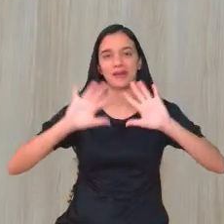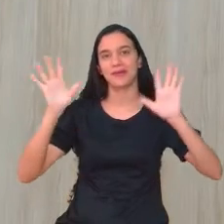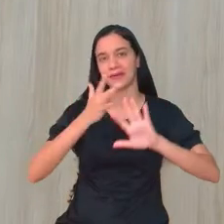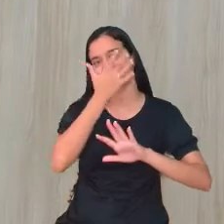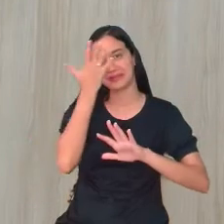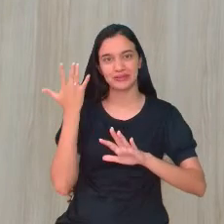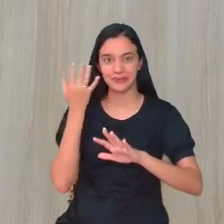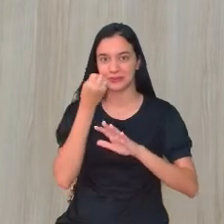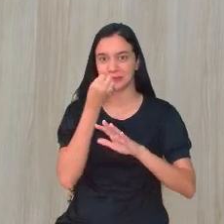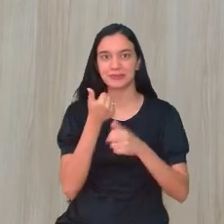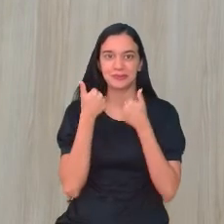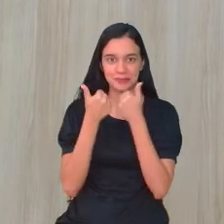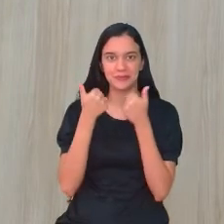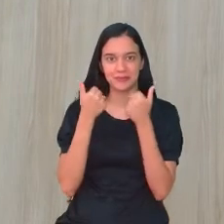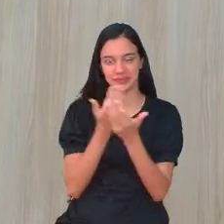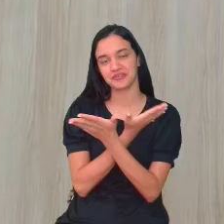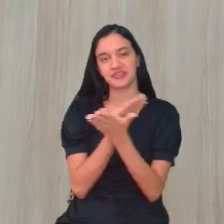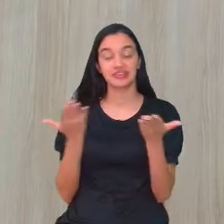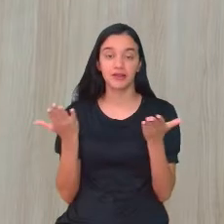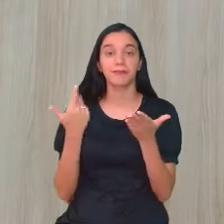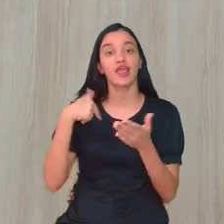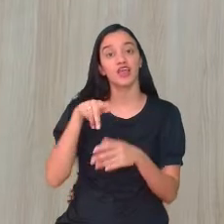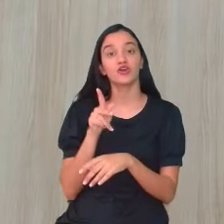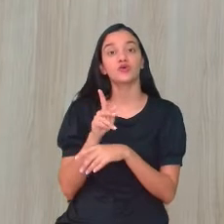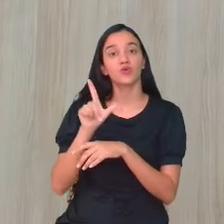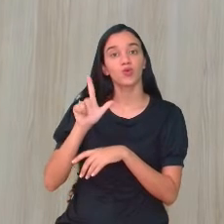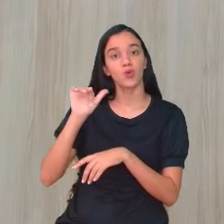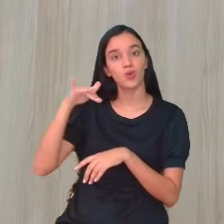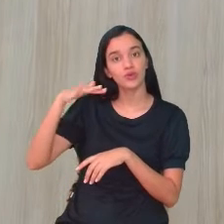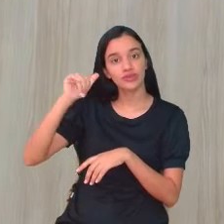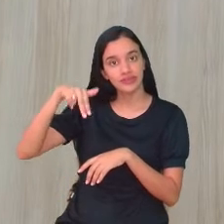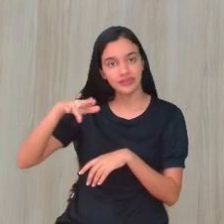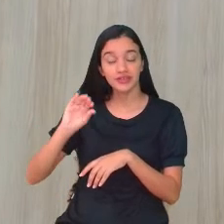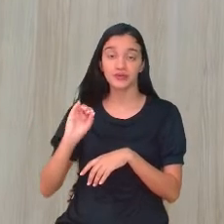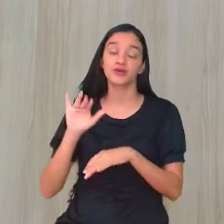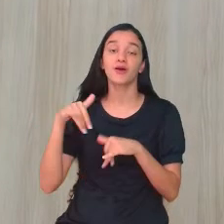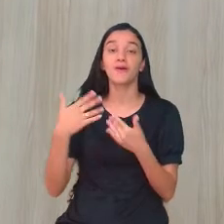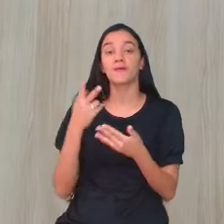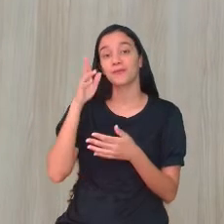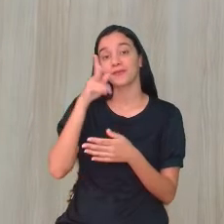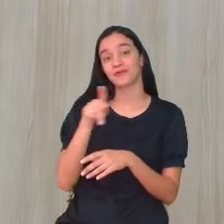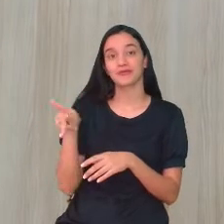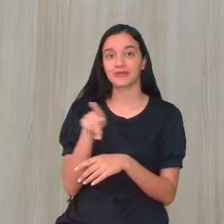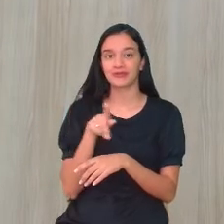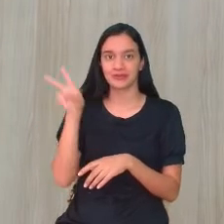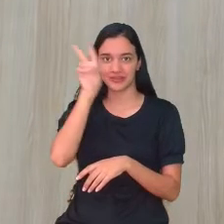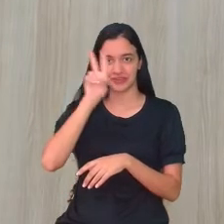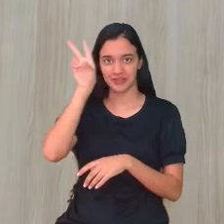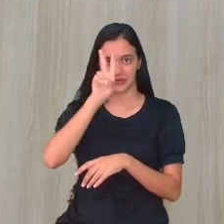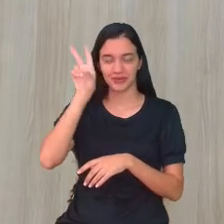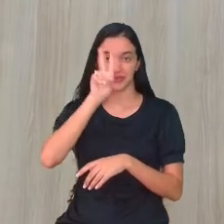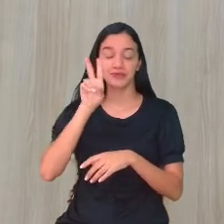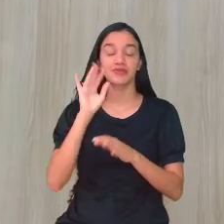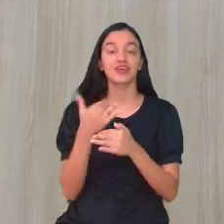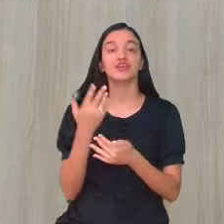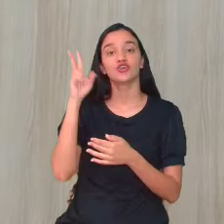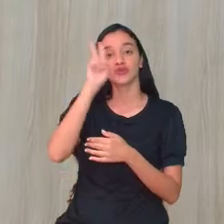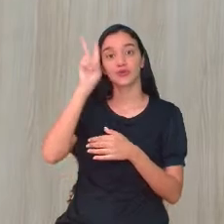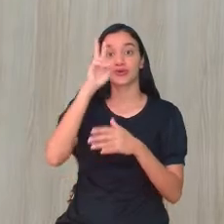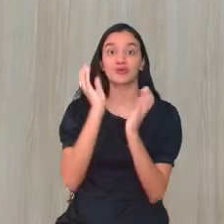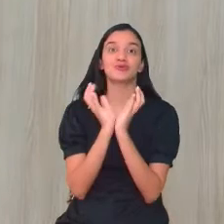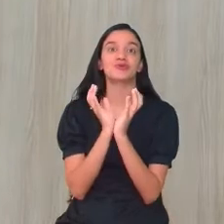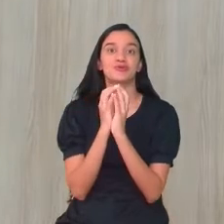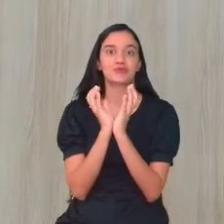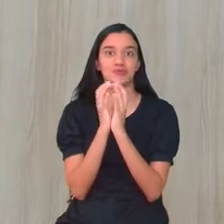pessoal, tudo bom com vocês? Eu sou o professor Luciano Júnior, professor de História e História do